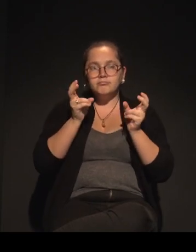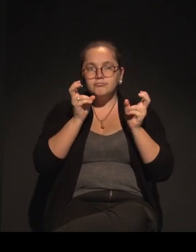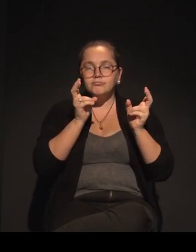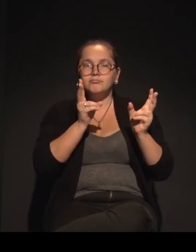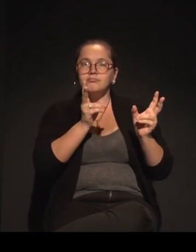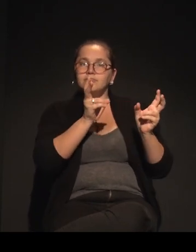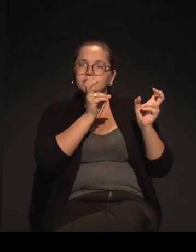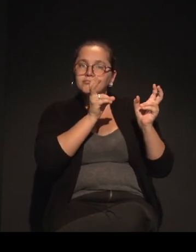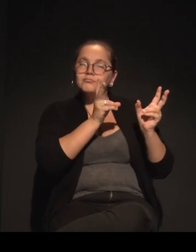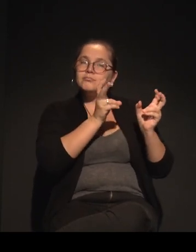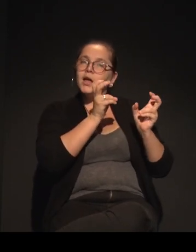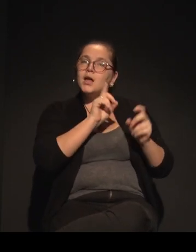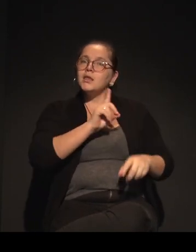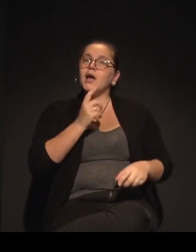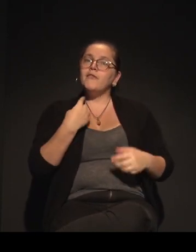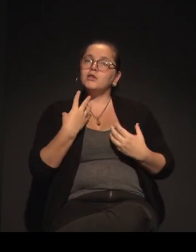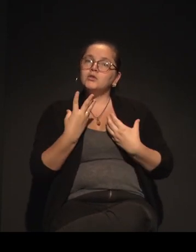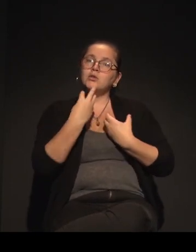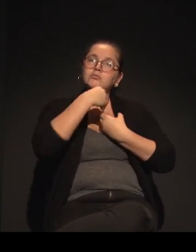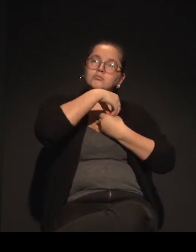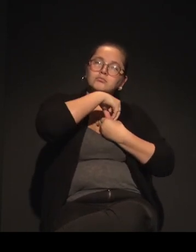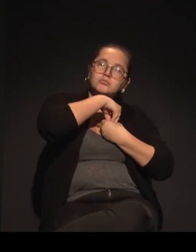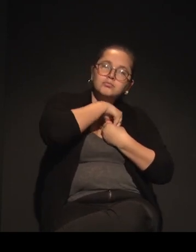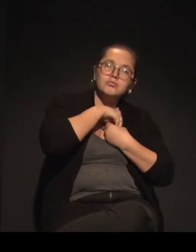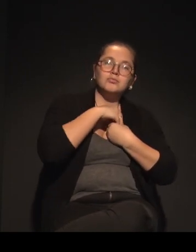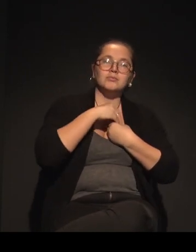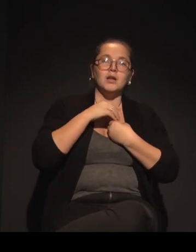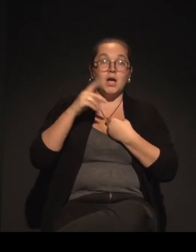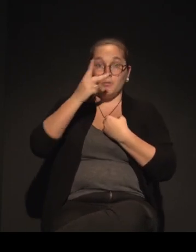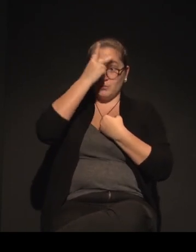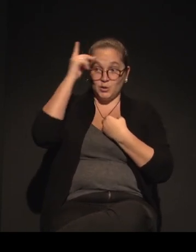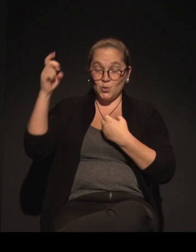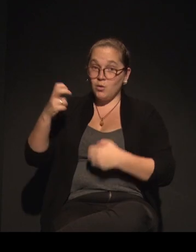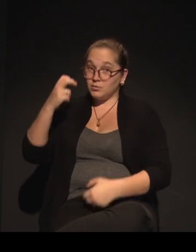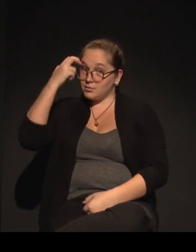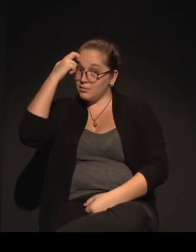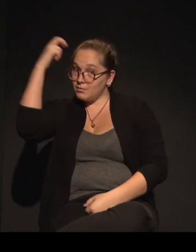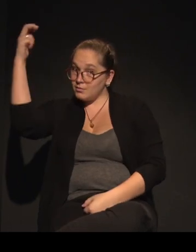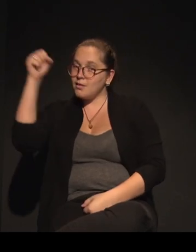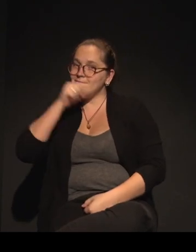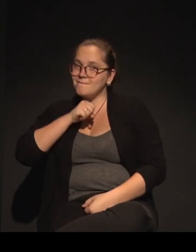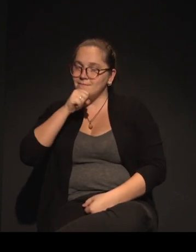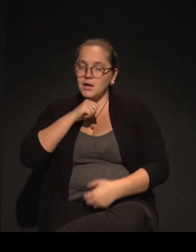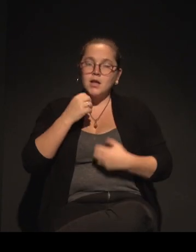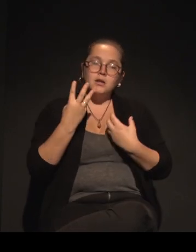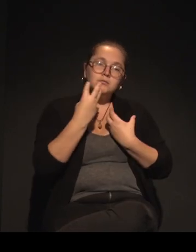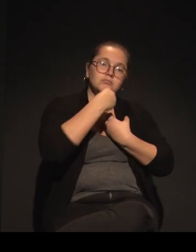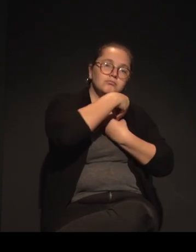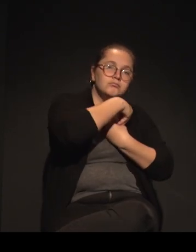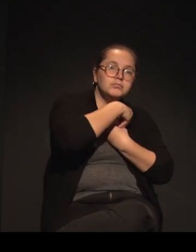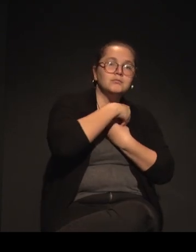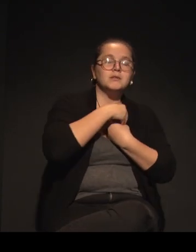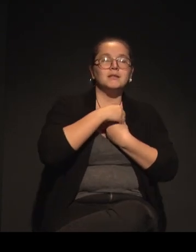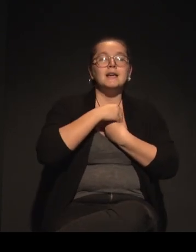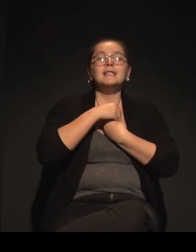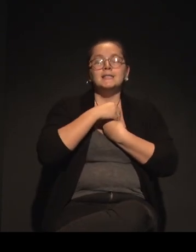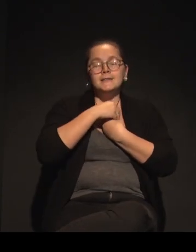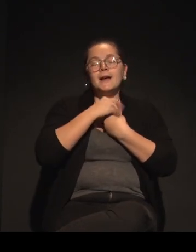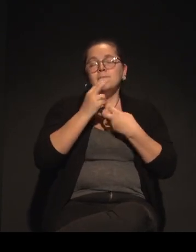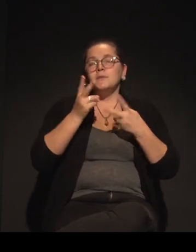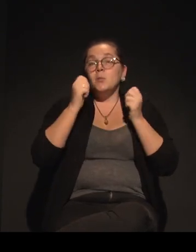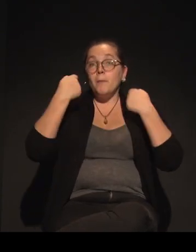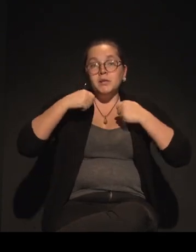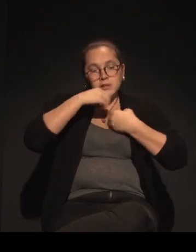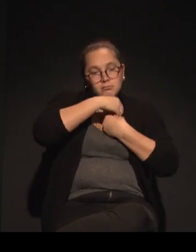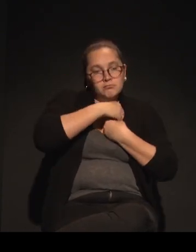eddy aguardada com nossos anciãos e trouxemos e aí ela foi colocada em vários núcleos dentro da